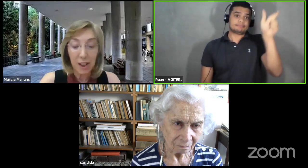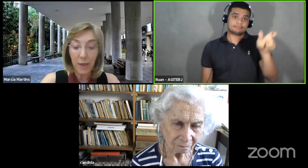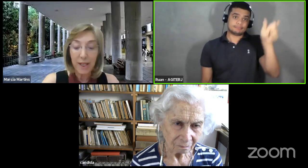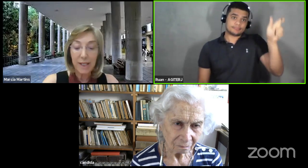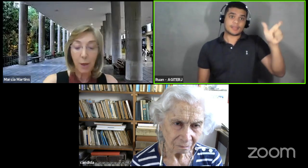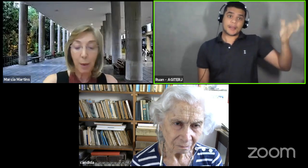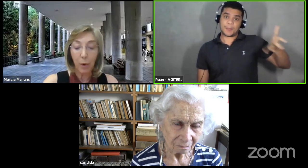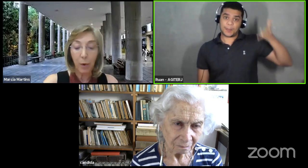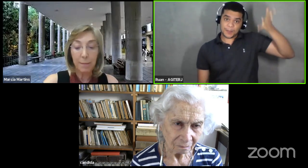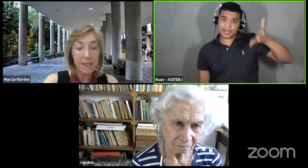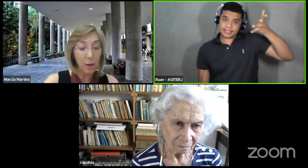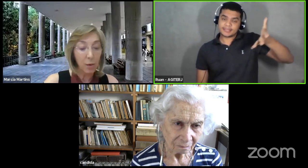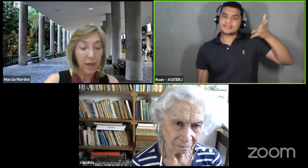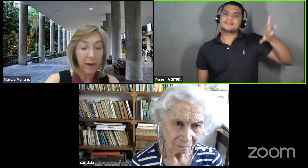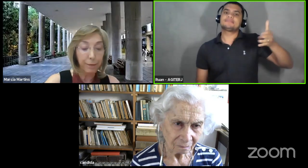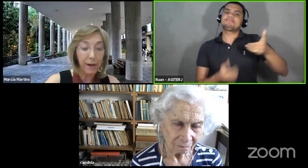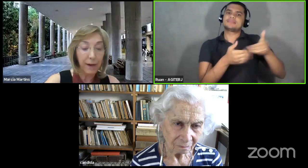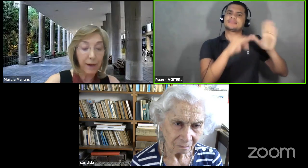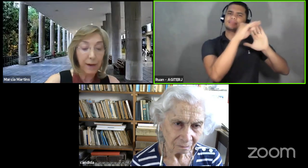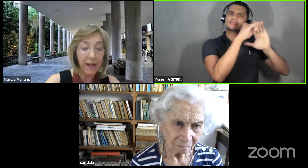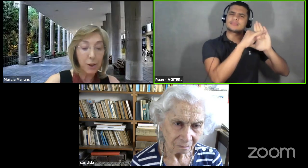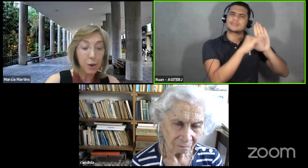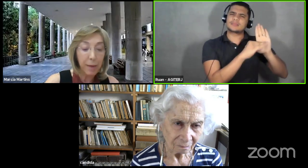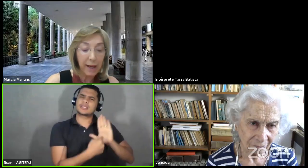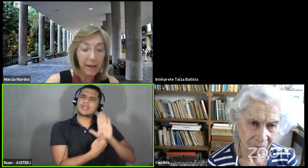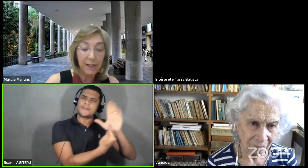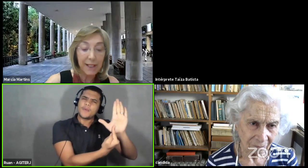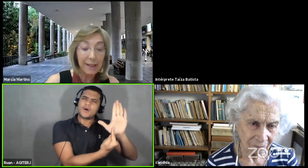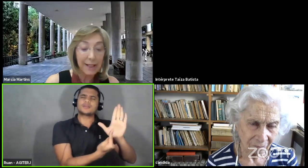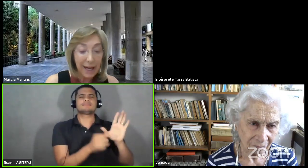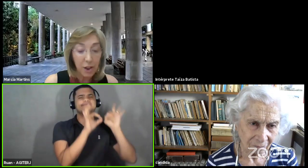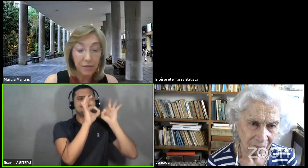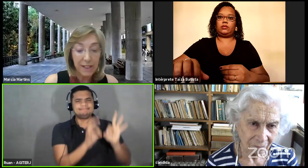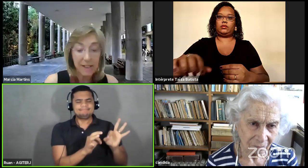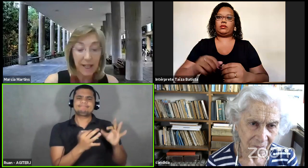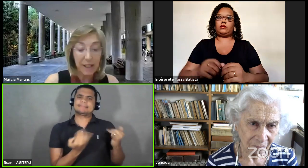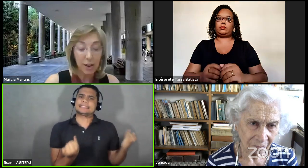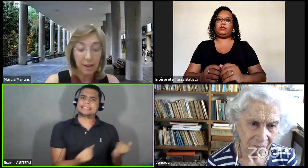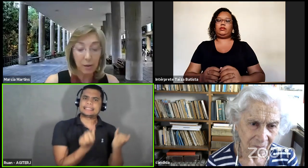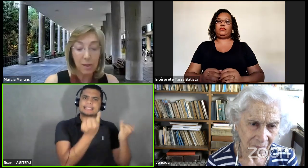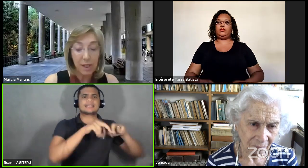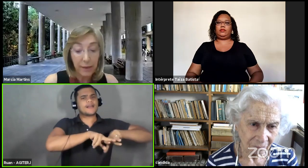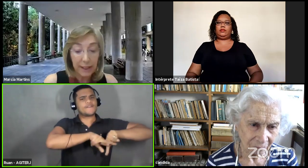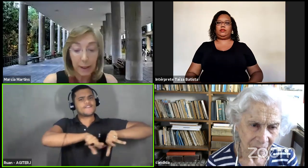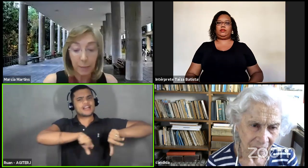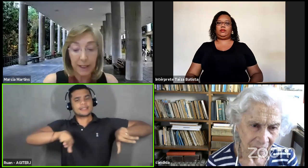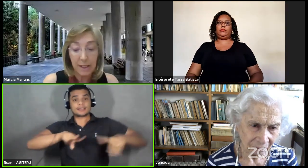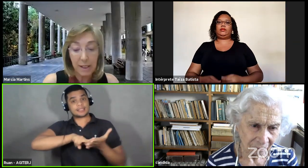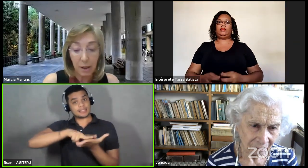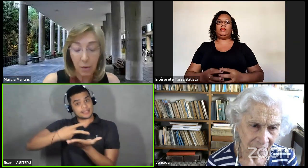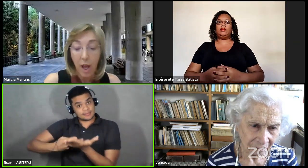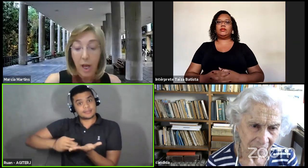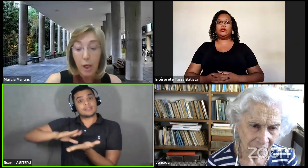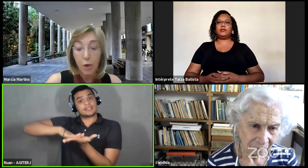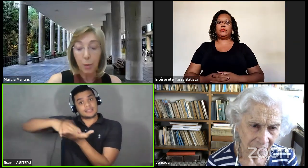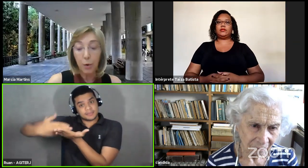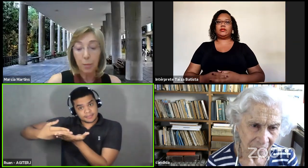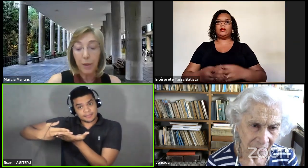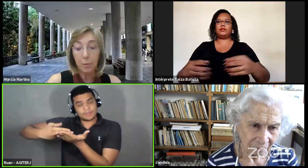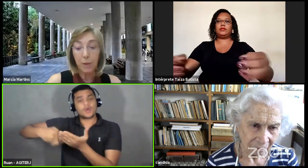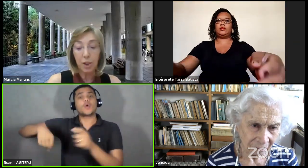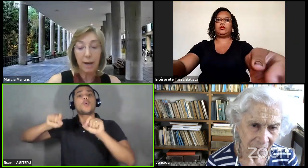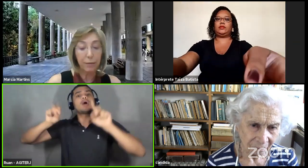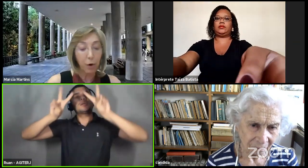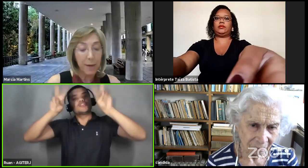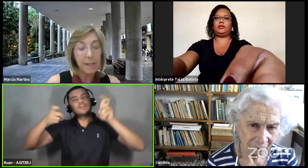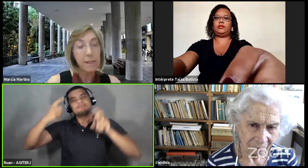palestrantes, dando início a uma programação que reflete bem a vitalidade e a diversidade da tradução e da interpretação sobre os